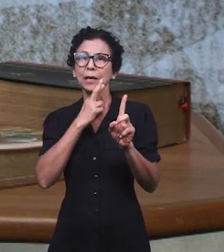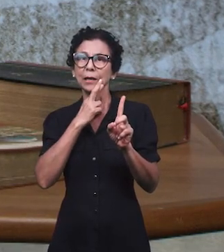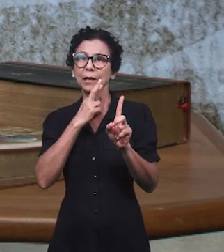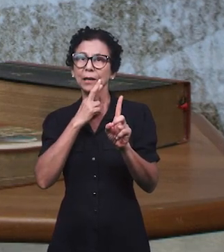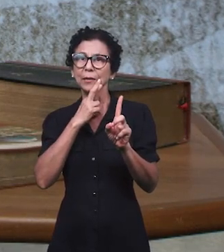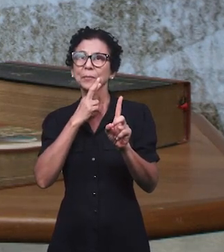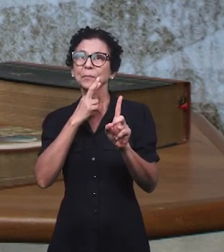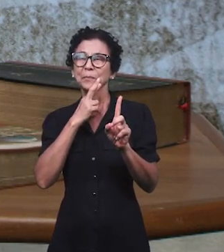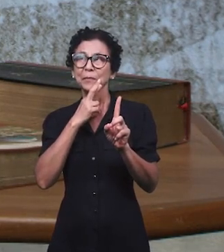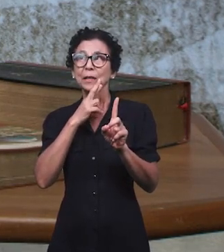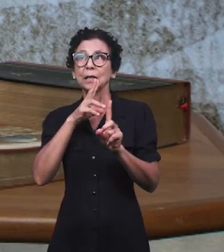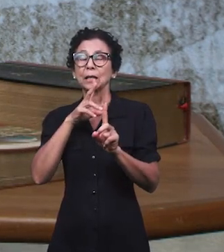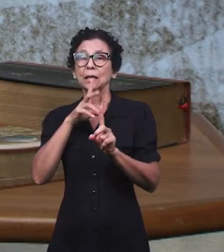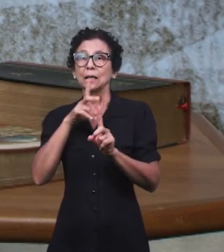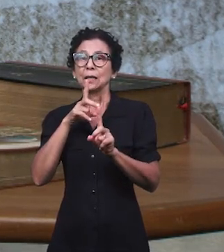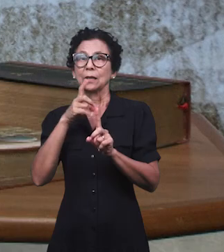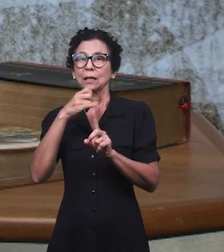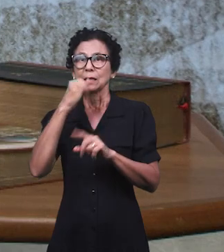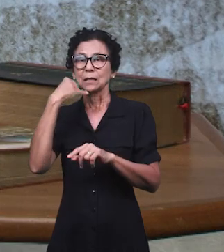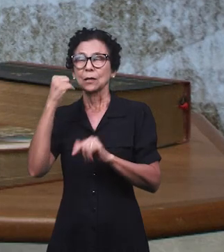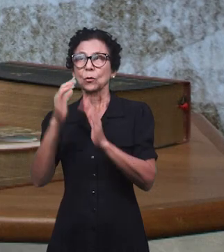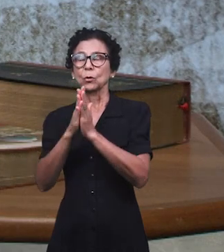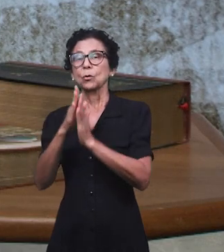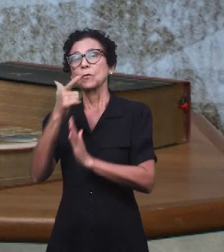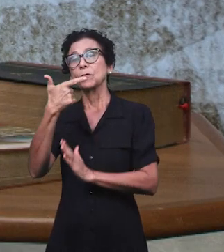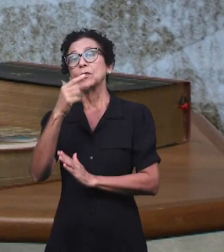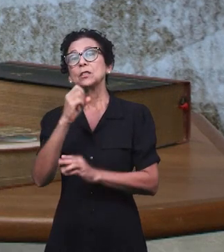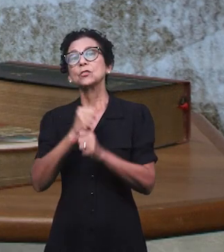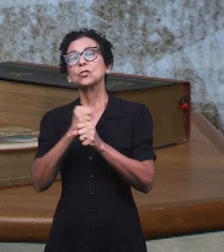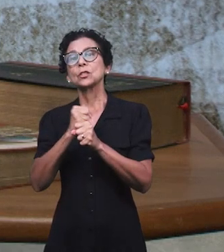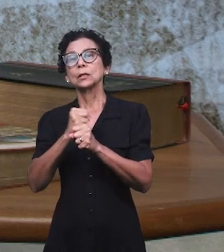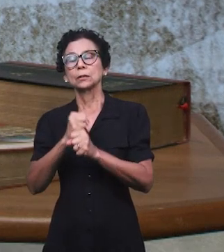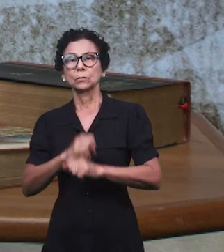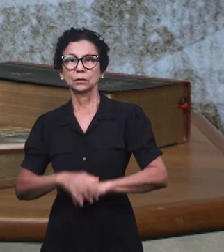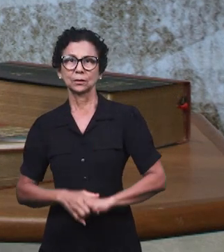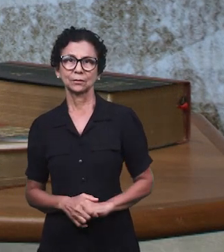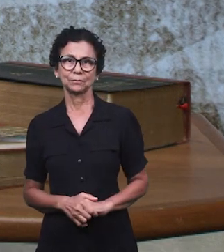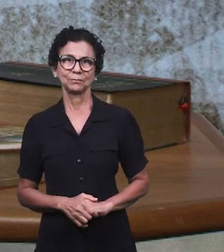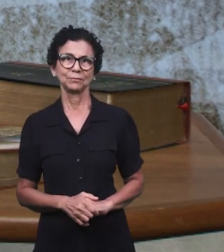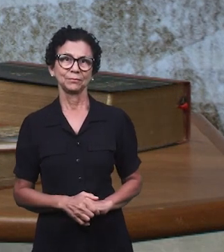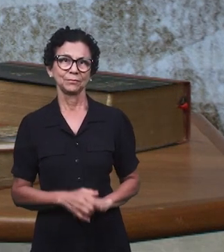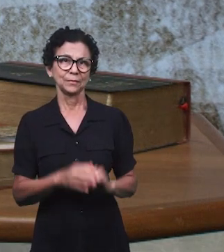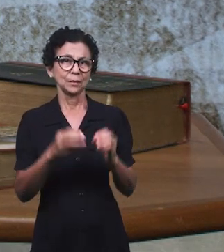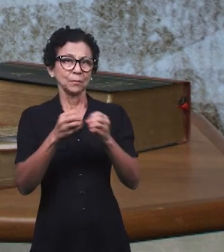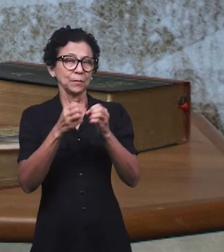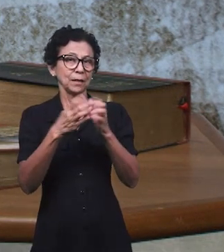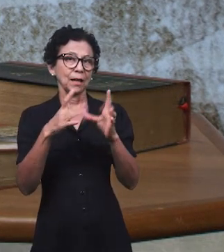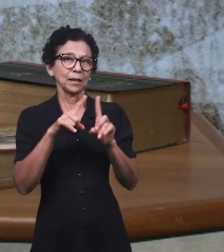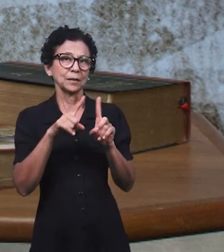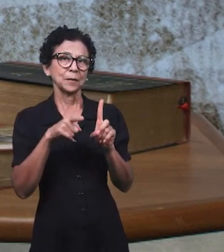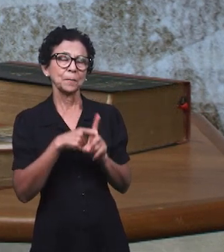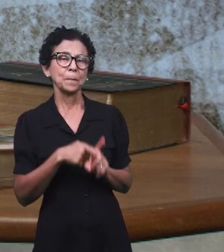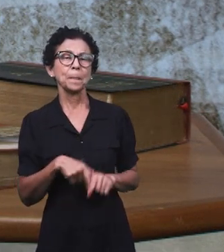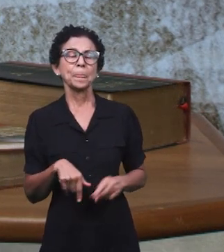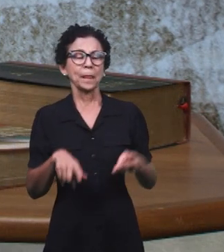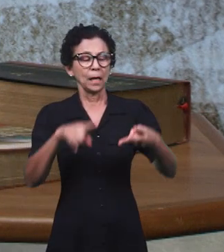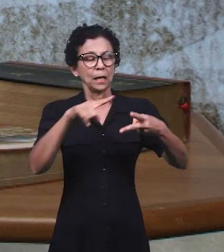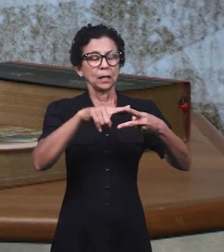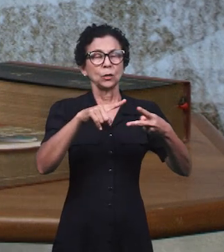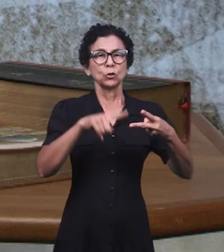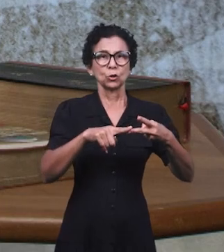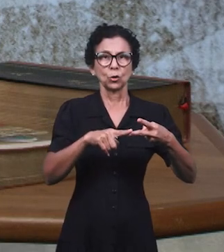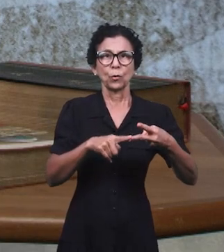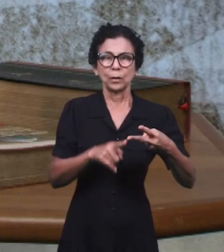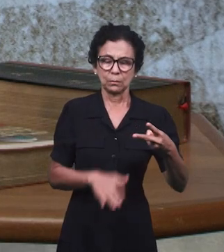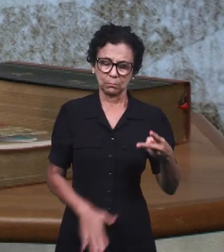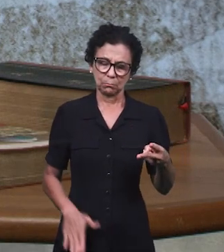oração. E cresceram os meninos, e Esaú foi varão perito na caça, varão